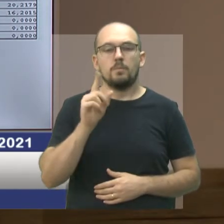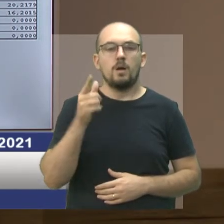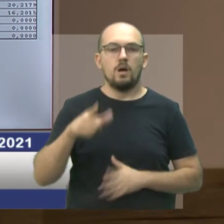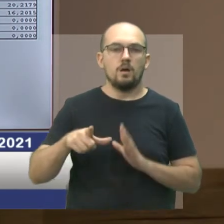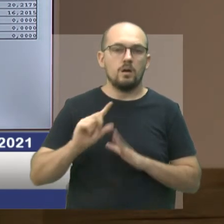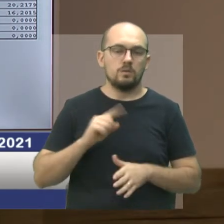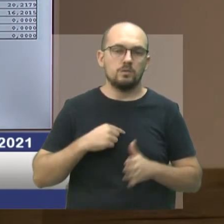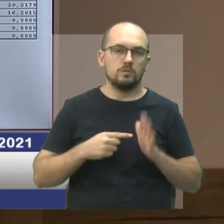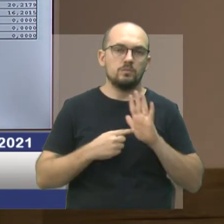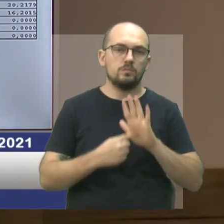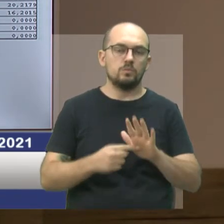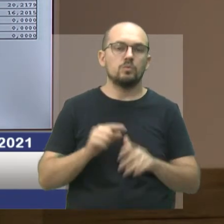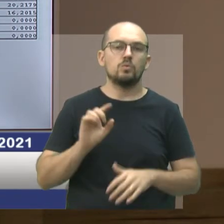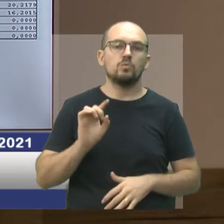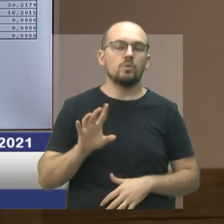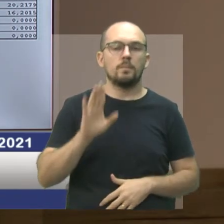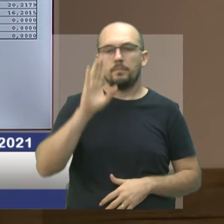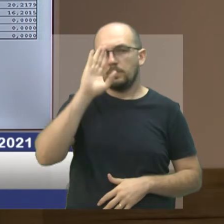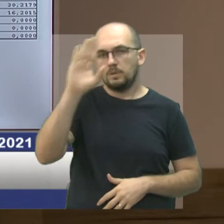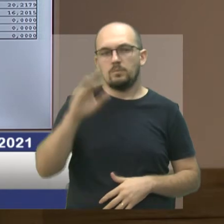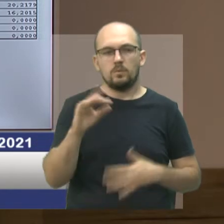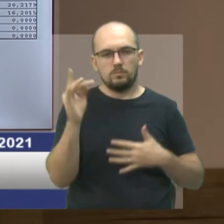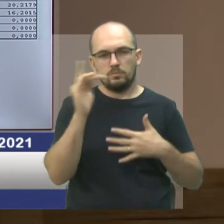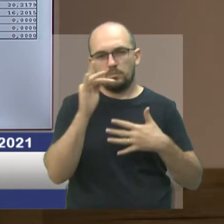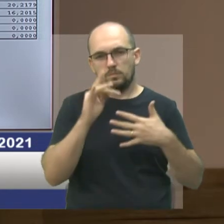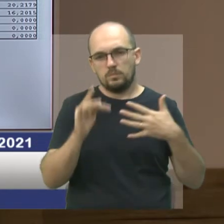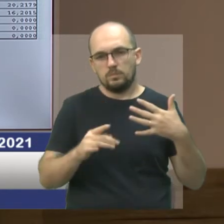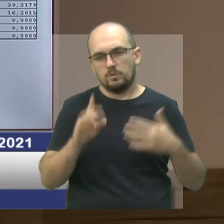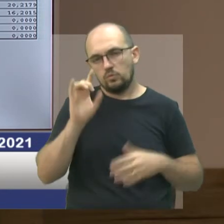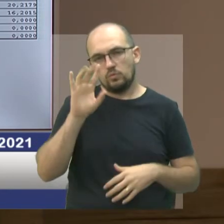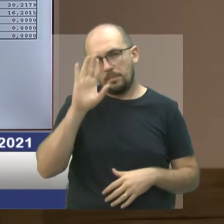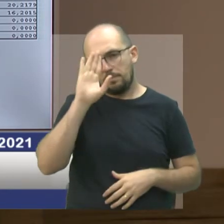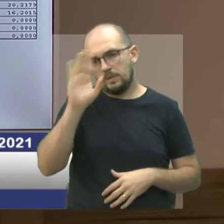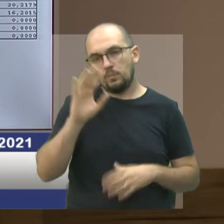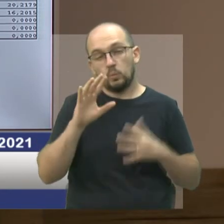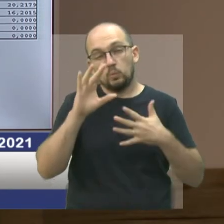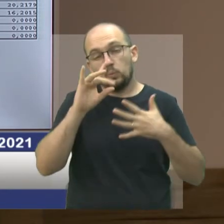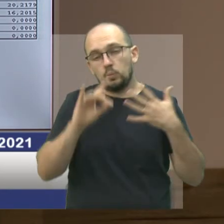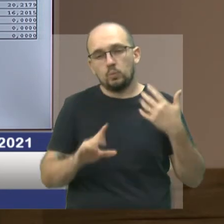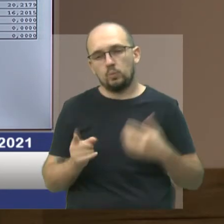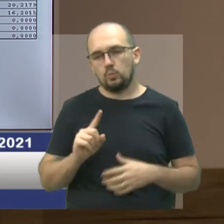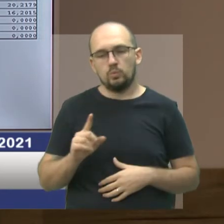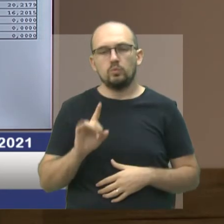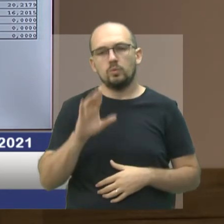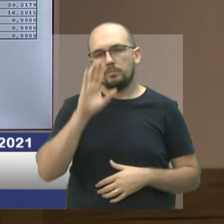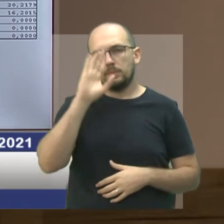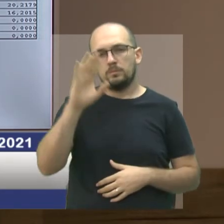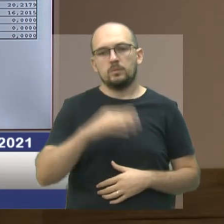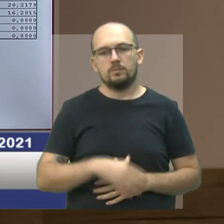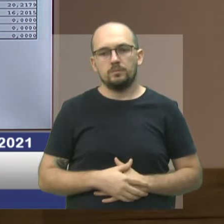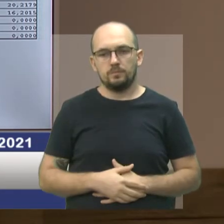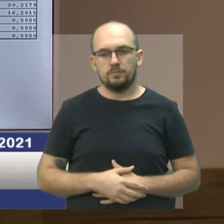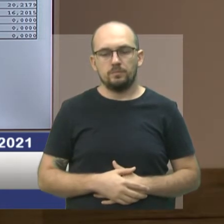só as principais receitas e despesas, tá? Receitas.